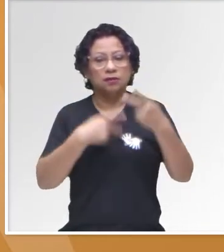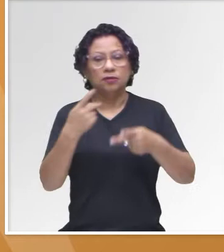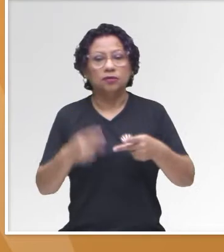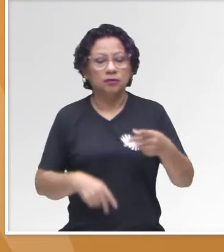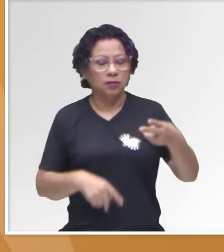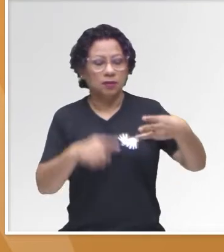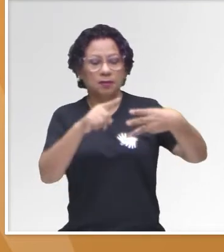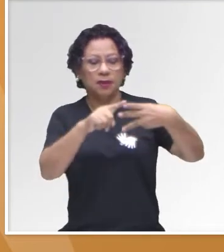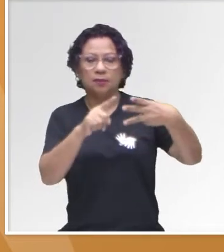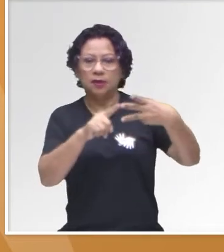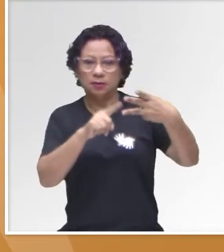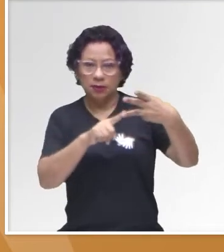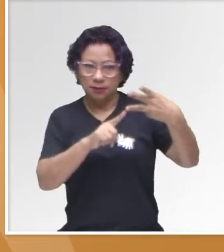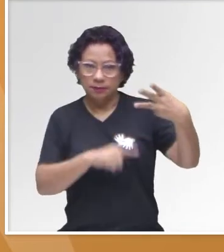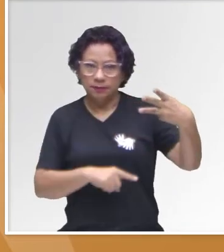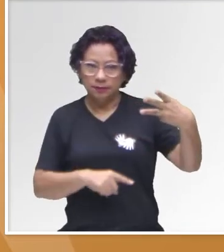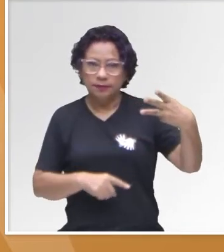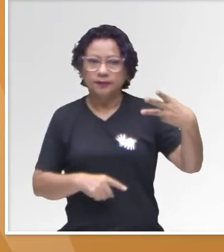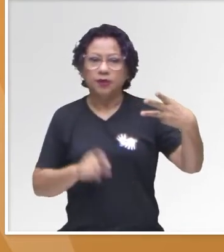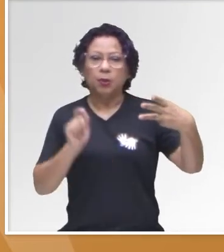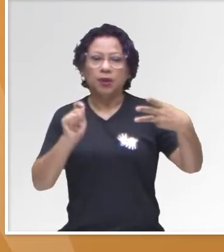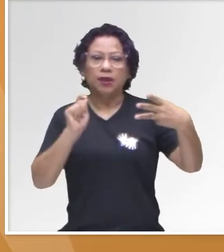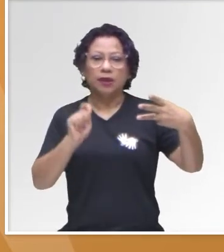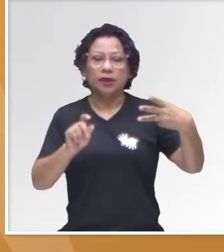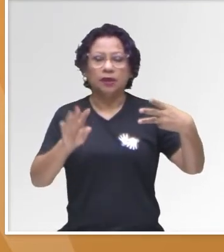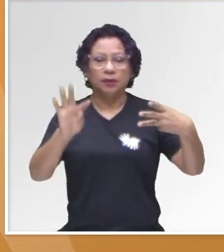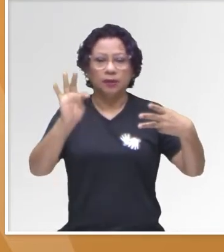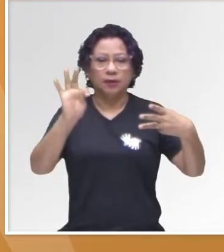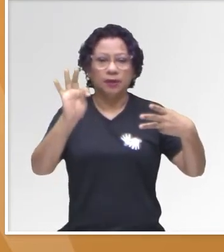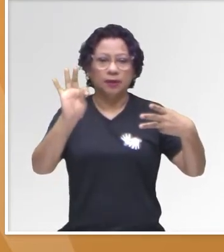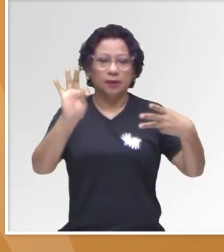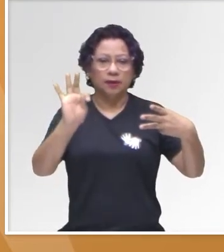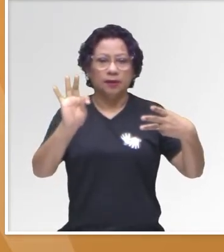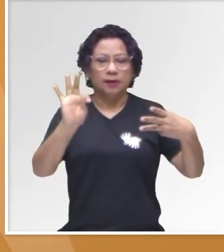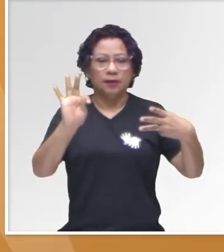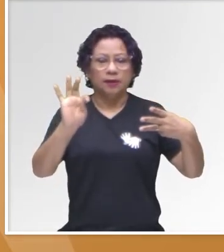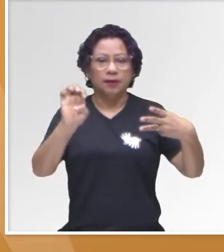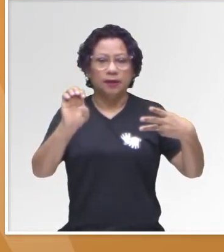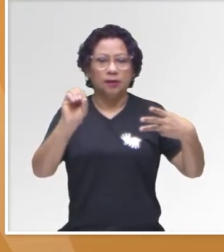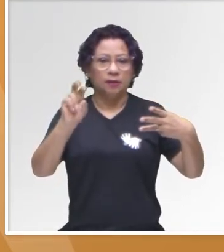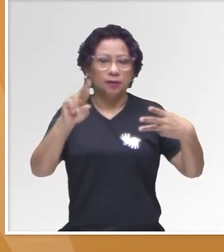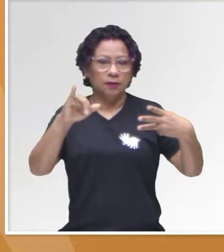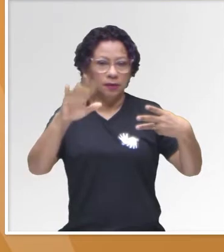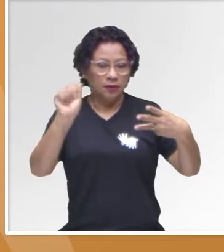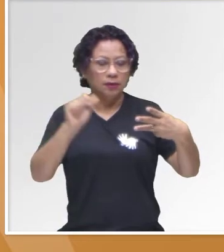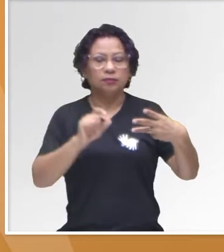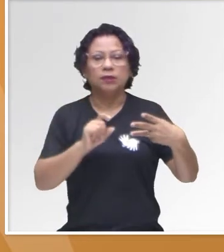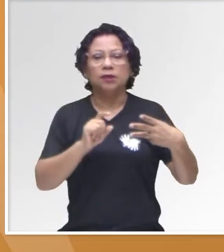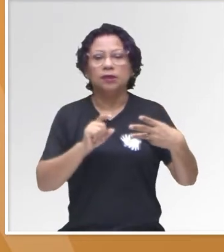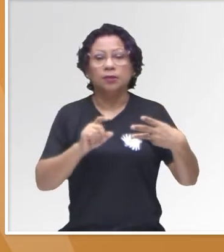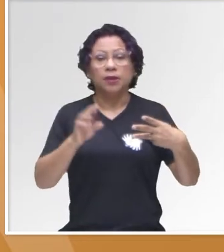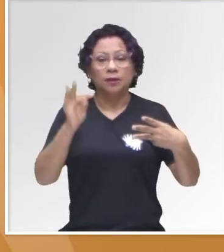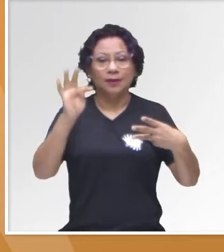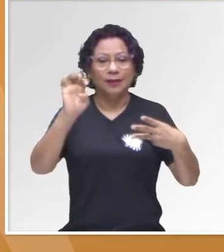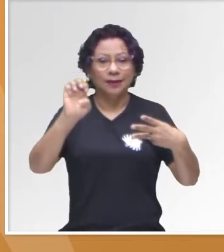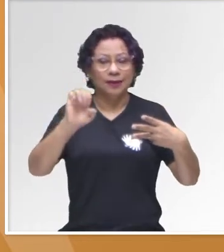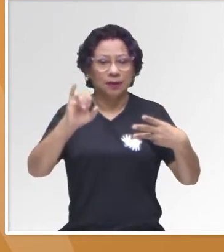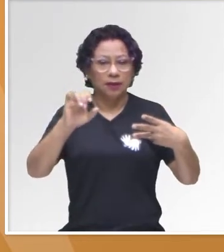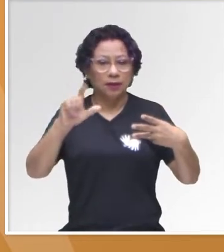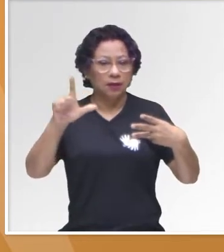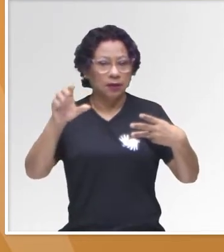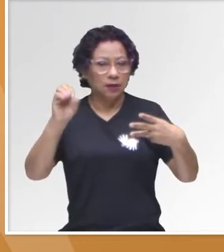Falamos sobre o Taylorismo, né? A primeira teoria aí formulada por Frederick Taylor. Aí temos